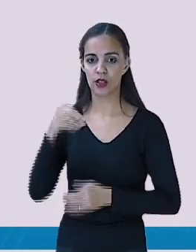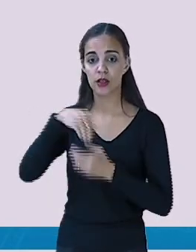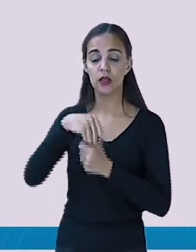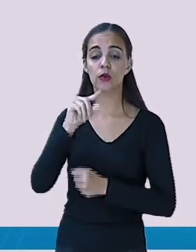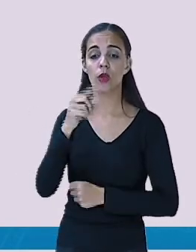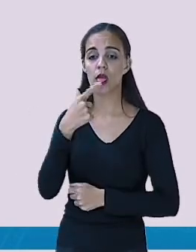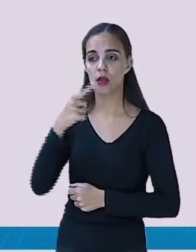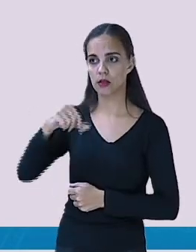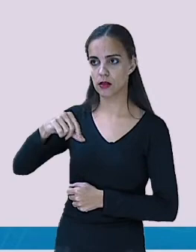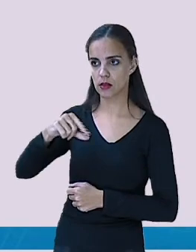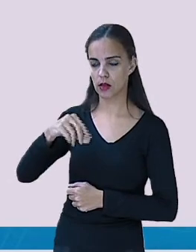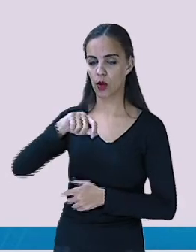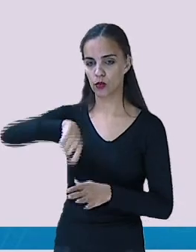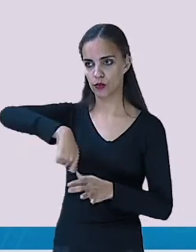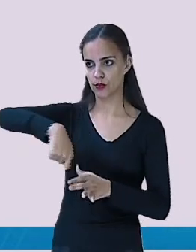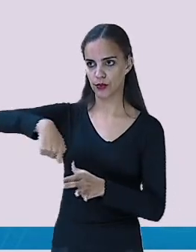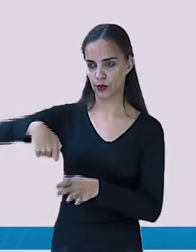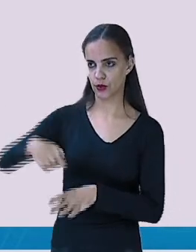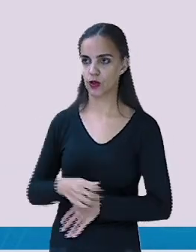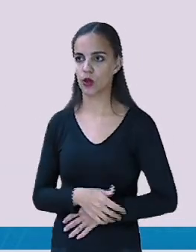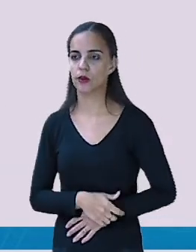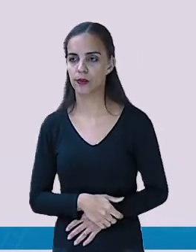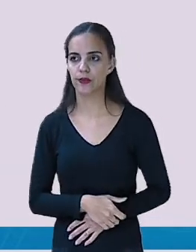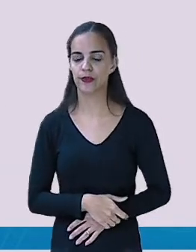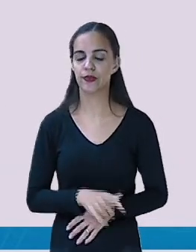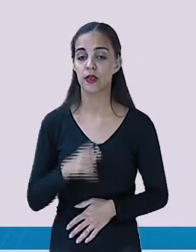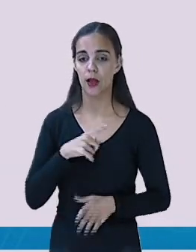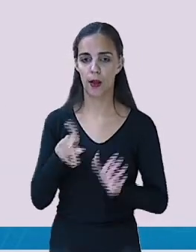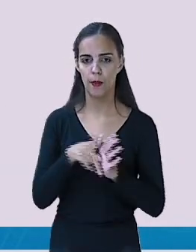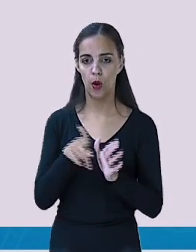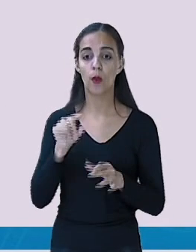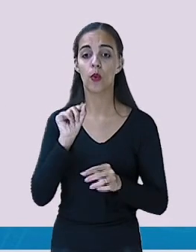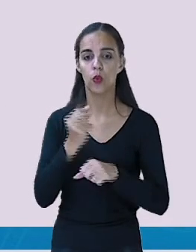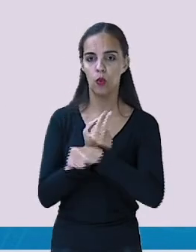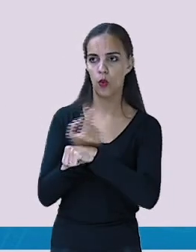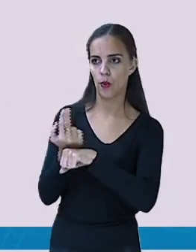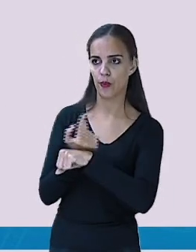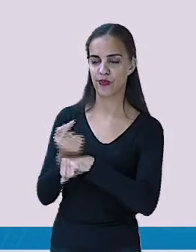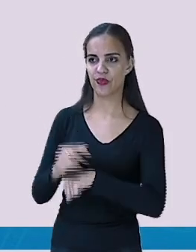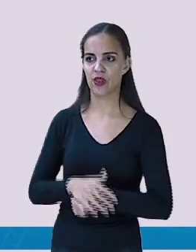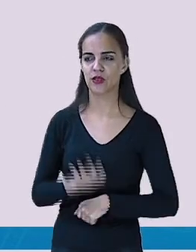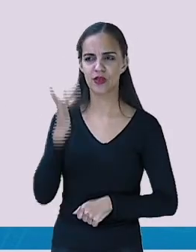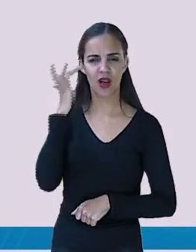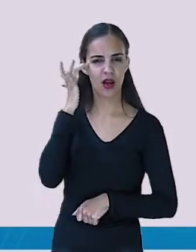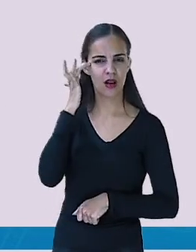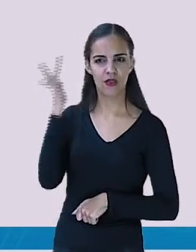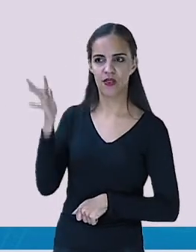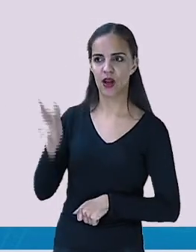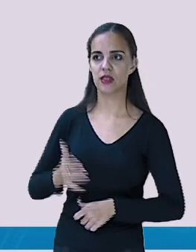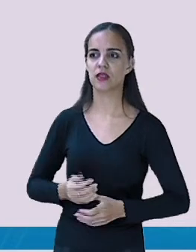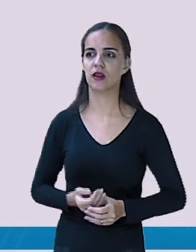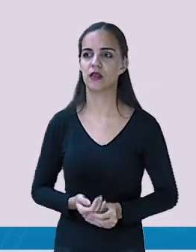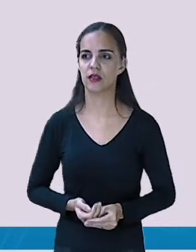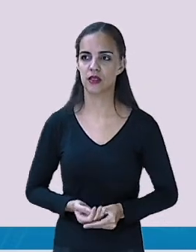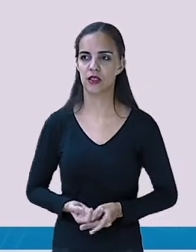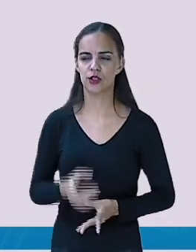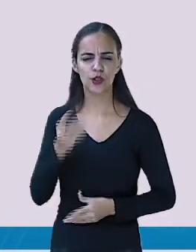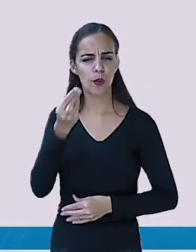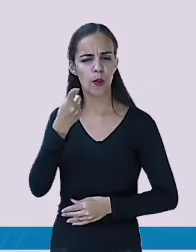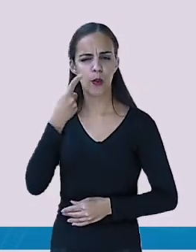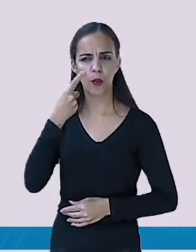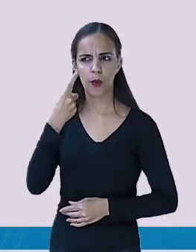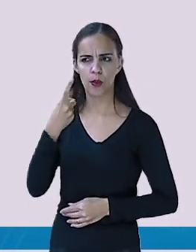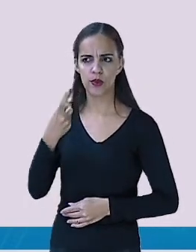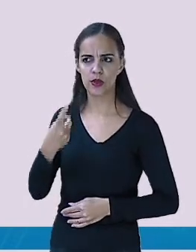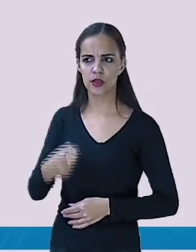A então são substâncias compostas tranquilo é fácil interessante